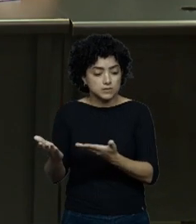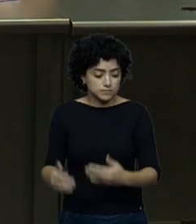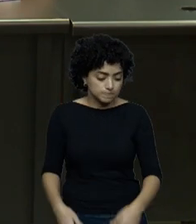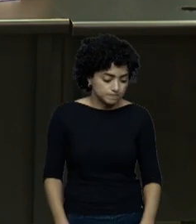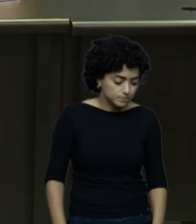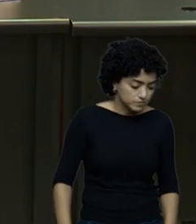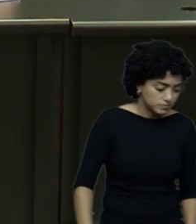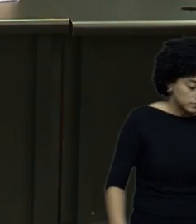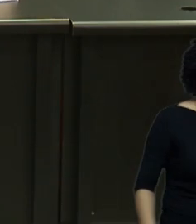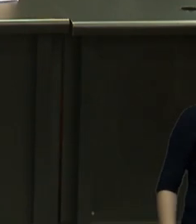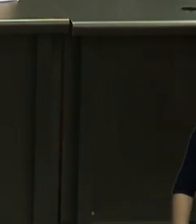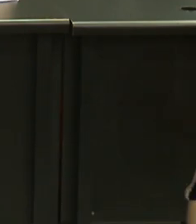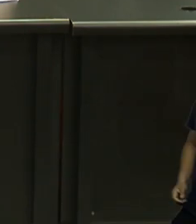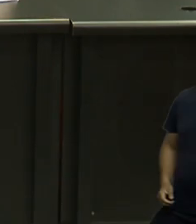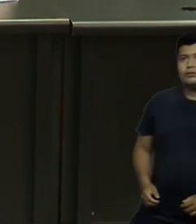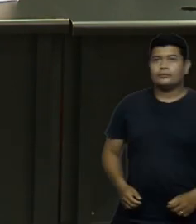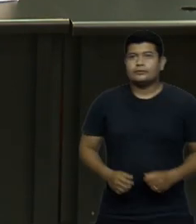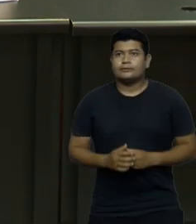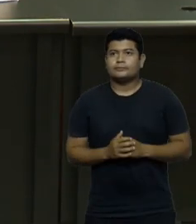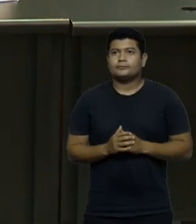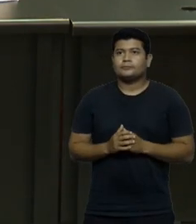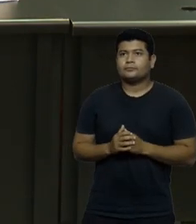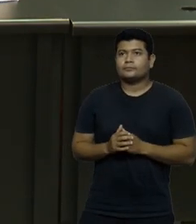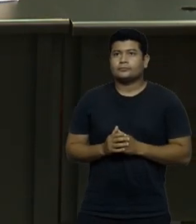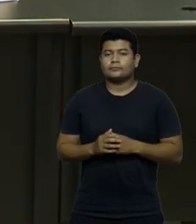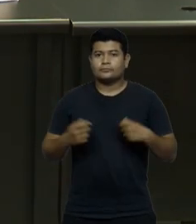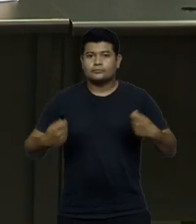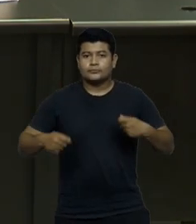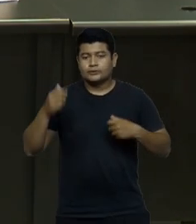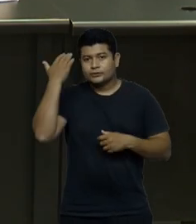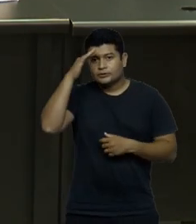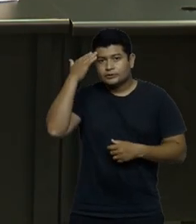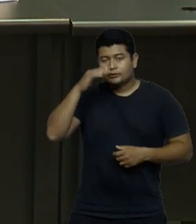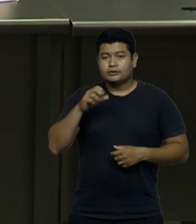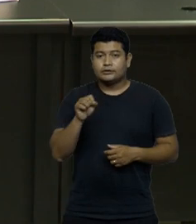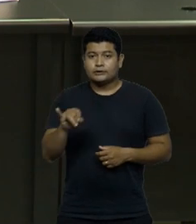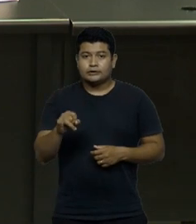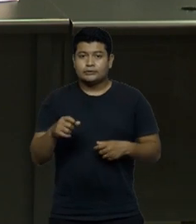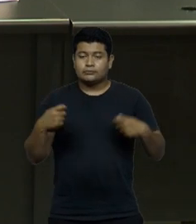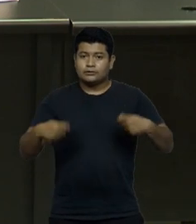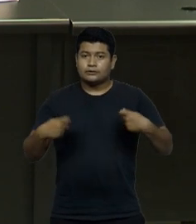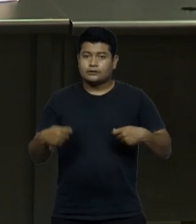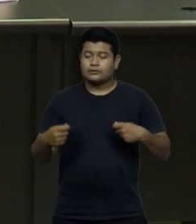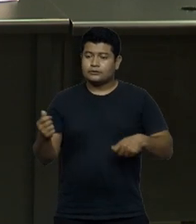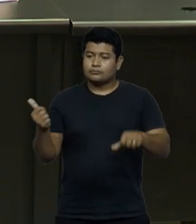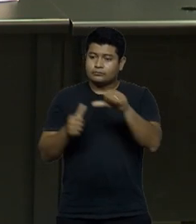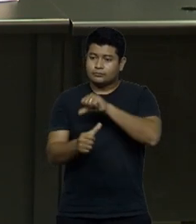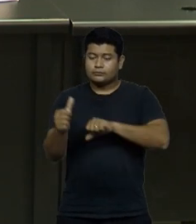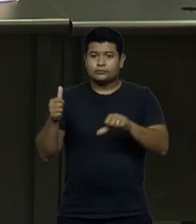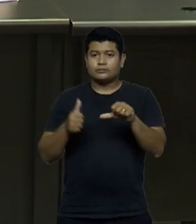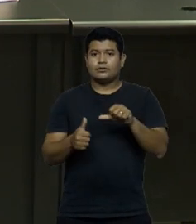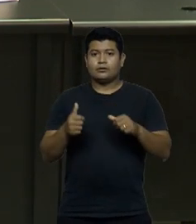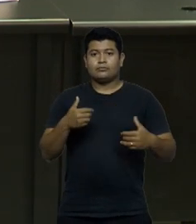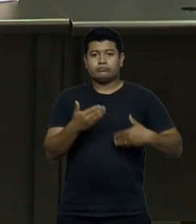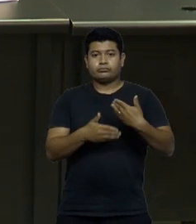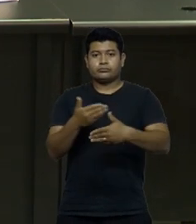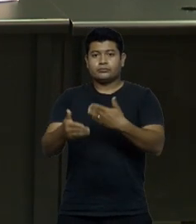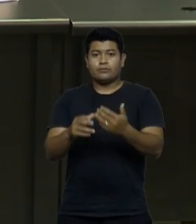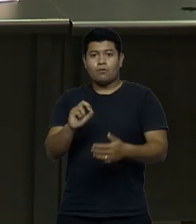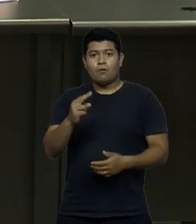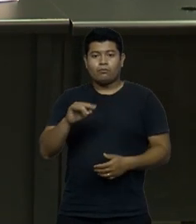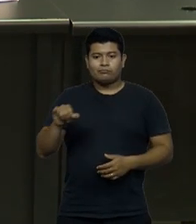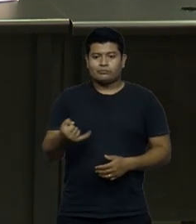fazer uma oração aqui de razoabilidade também de custo-benefício até que ponto né Vamos fazer o o processo ou vamos aproveitar e